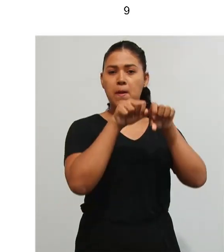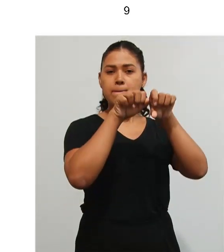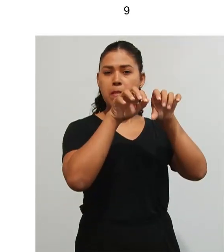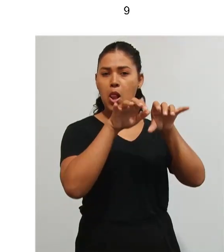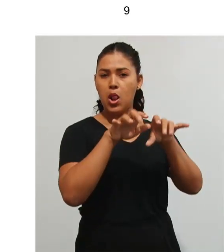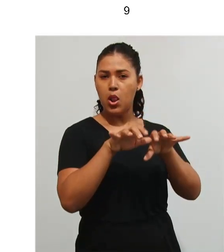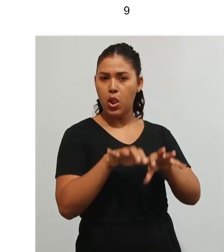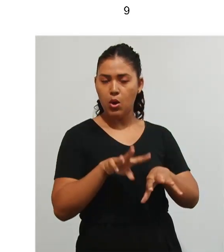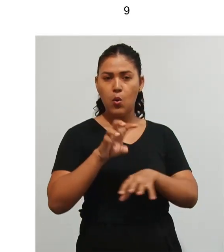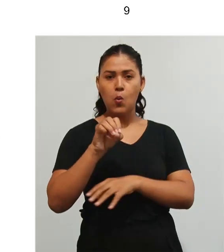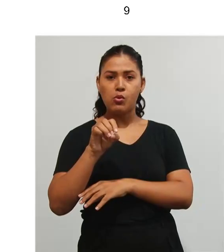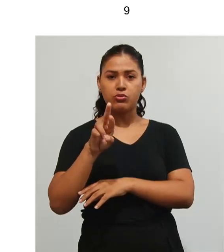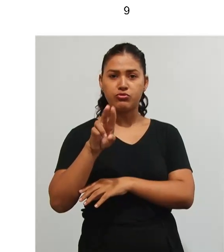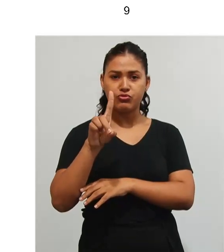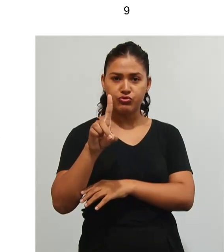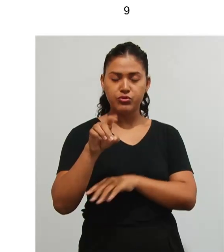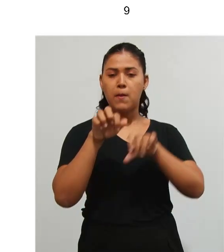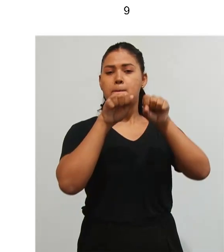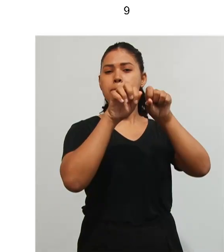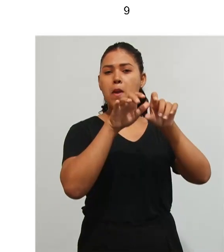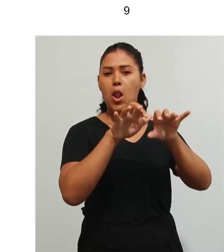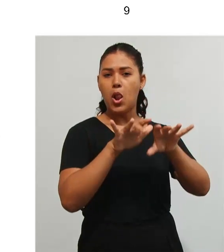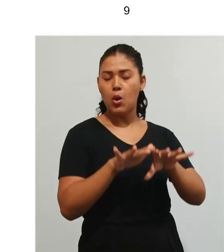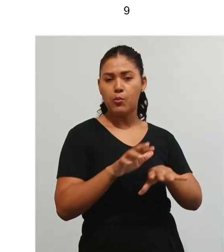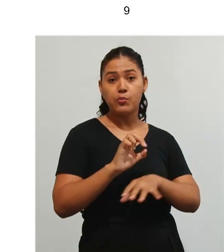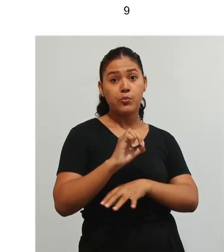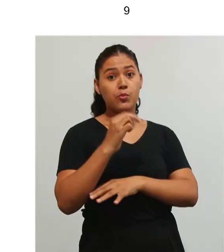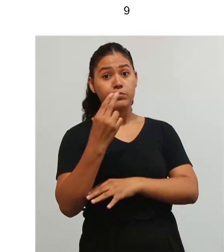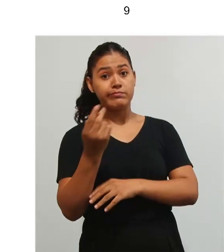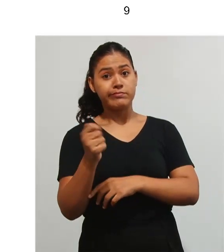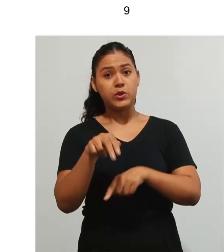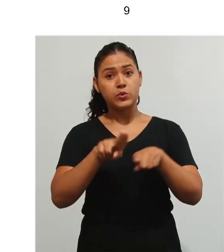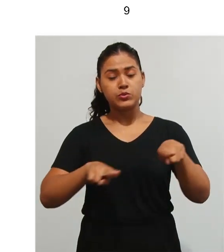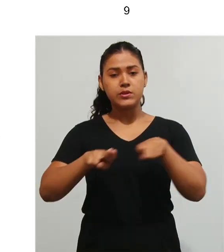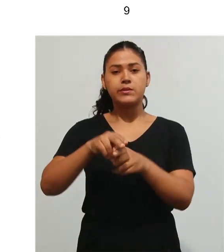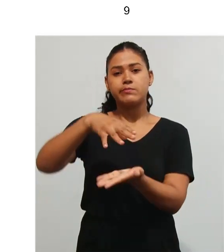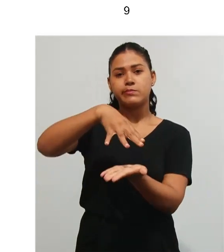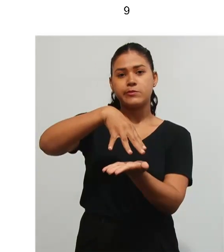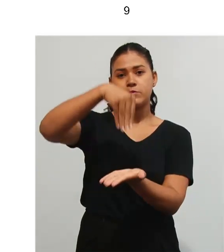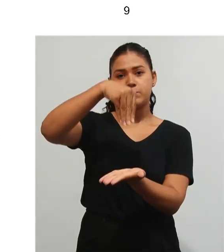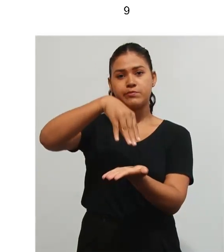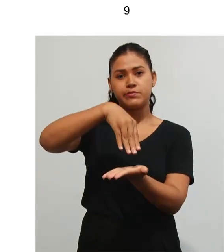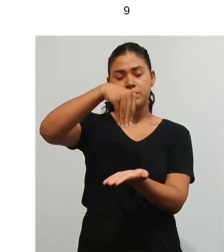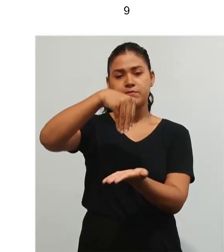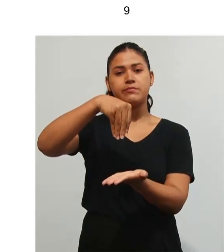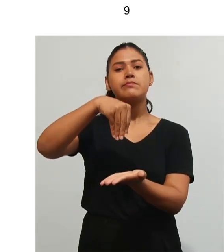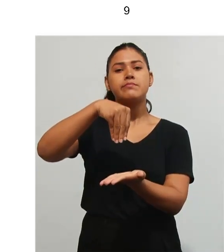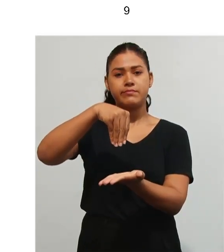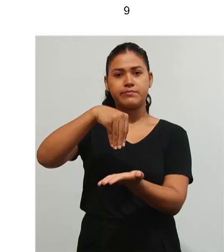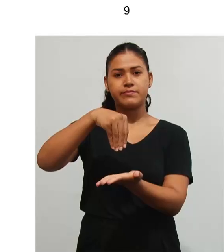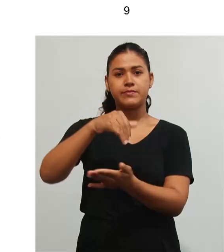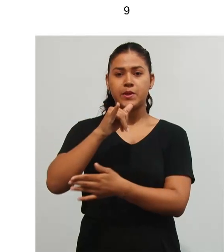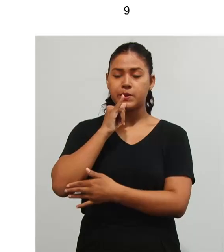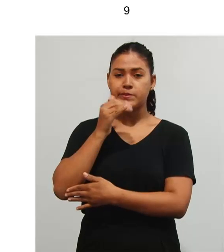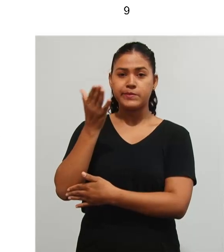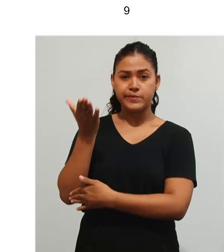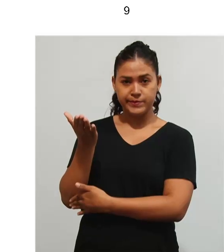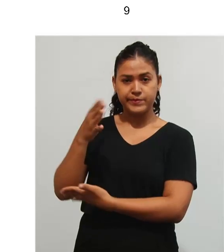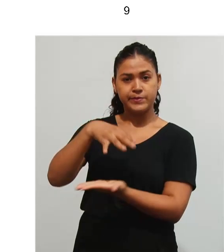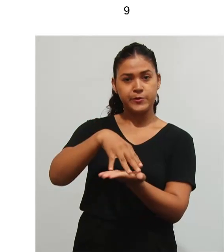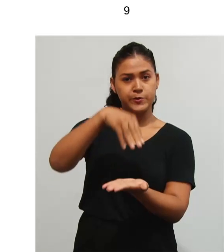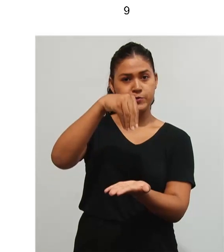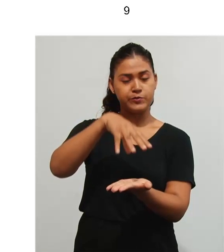de texto. Ou, por exemplo, eu posso utilizar um scanner, que nós temos aqui a ilustração de um scanner,